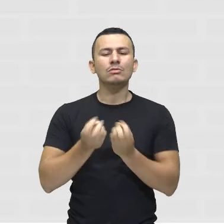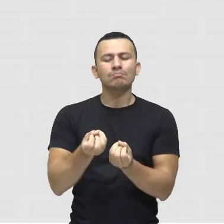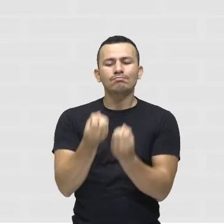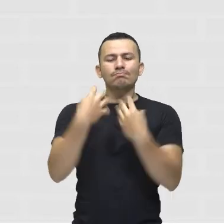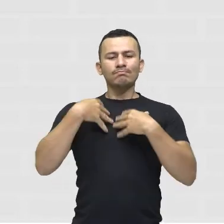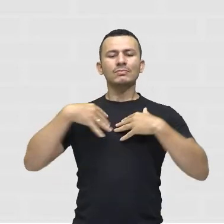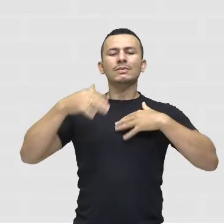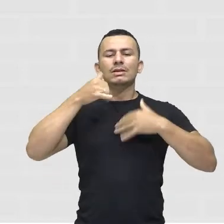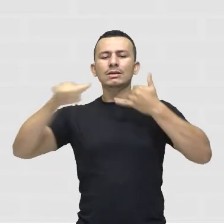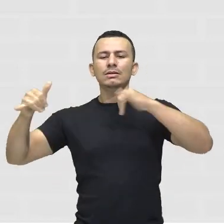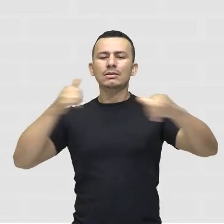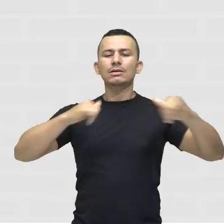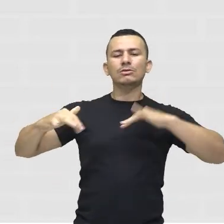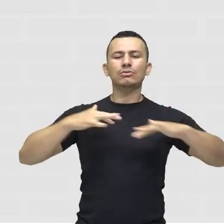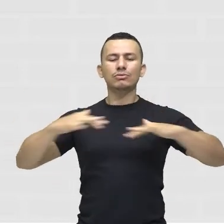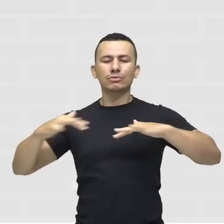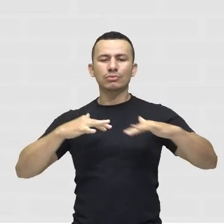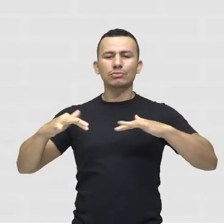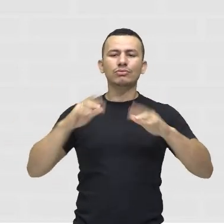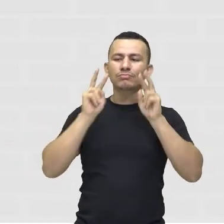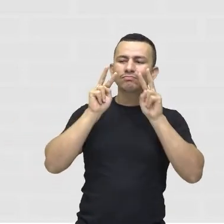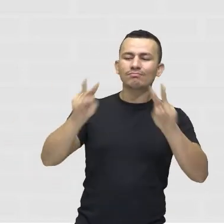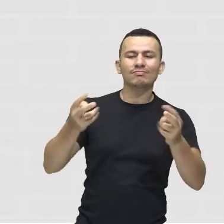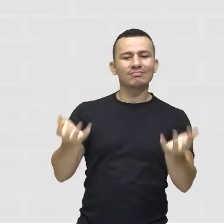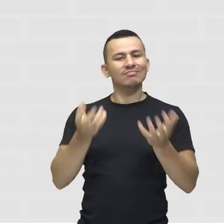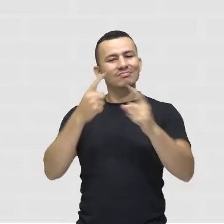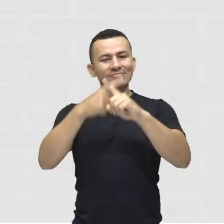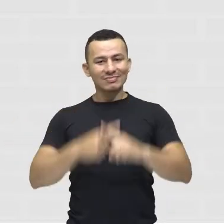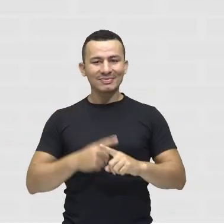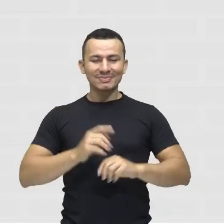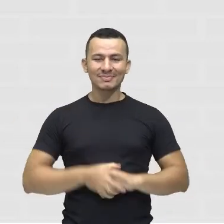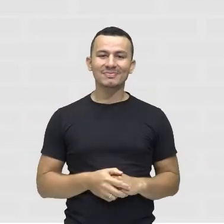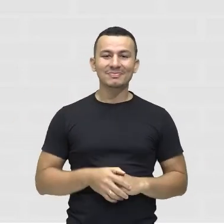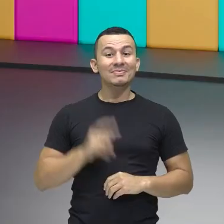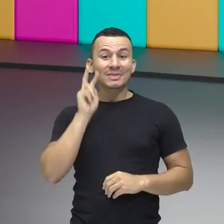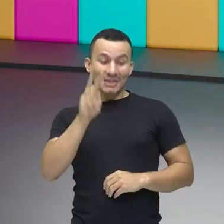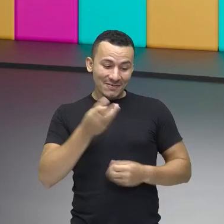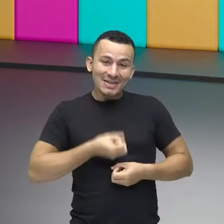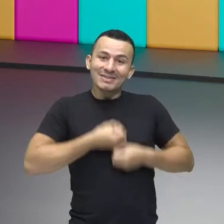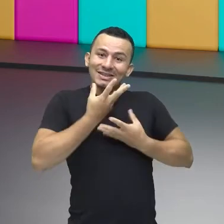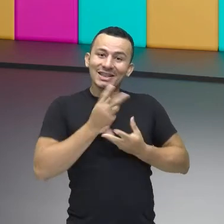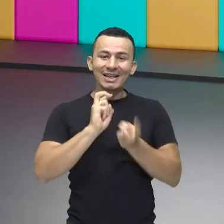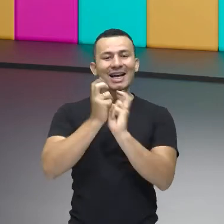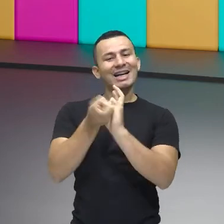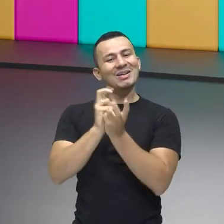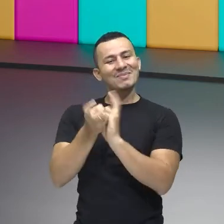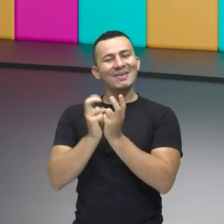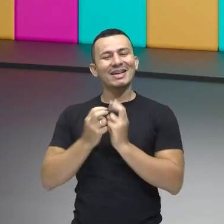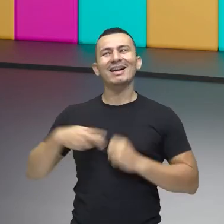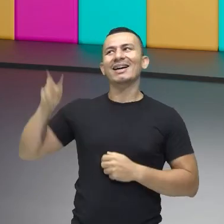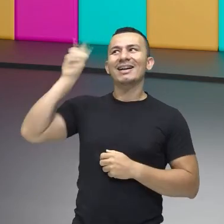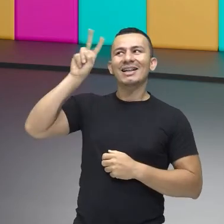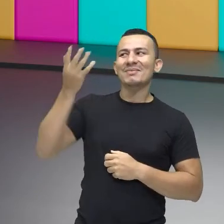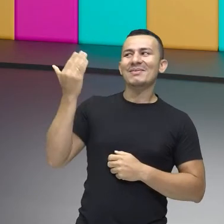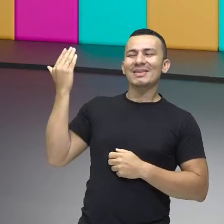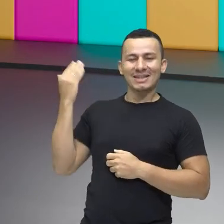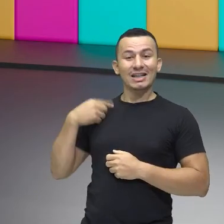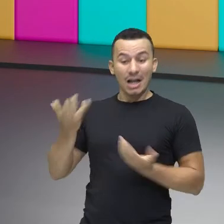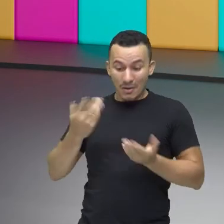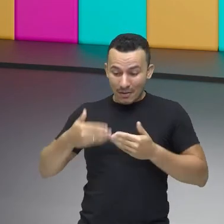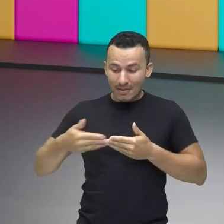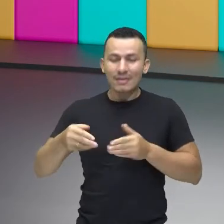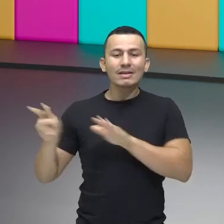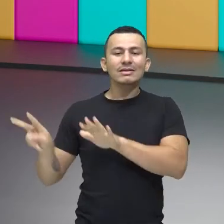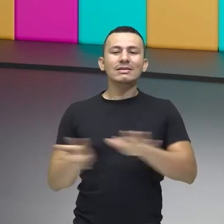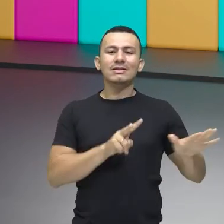vai querer ver o jogo, né? Então nós temos esse verso aí do Sandro Capoeira, para lembrar que nesta próxima semana nós vamos